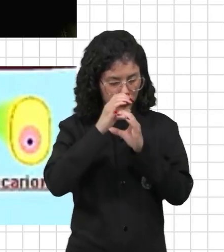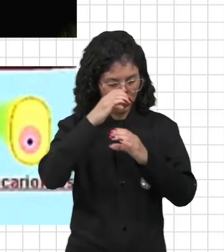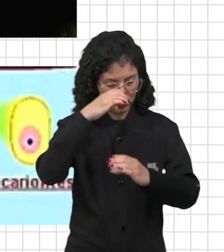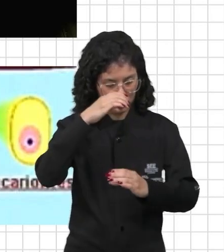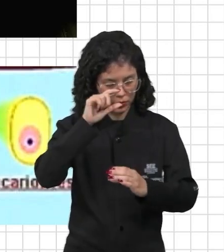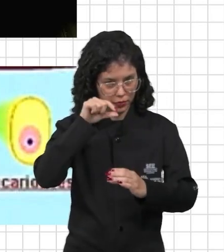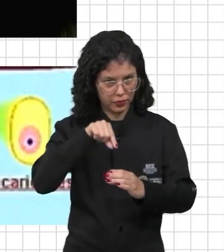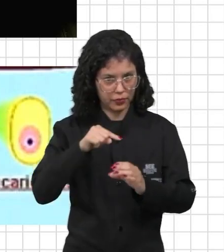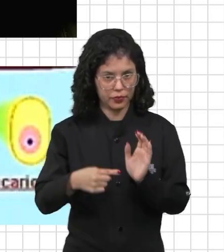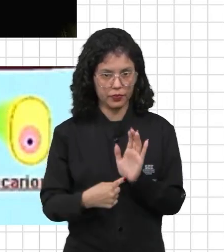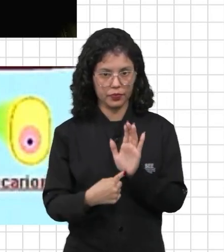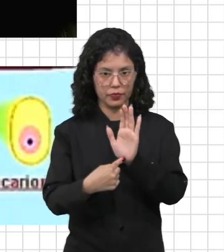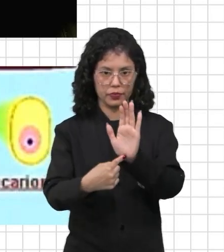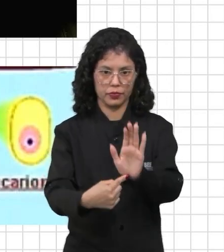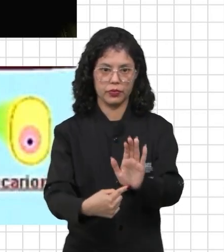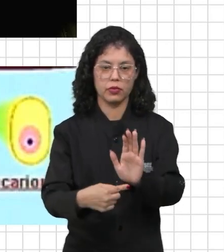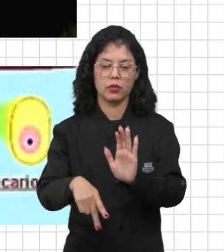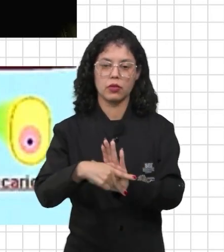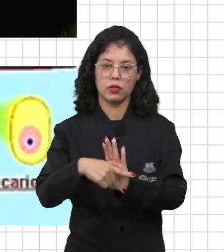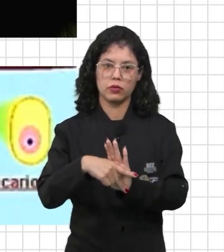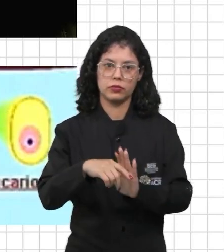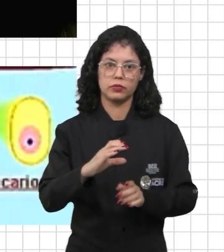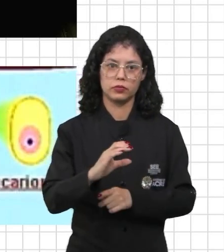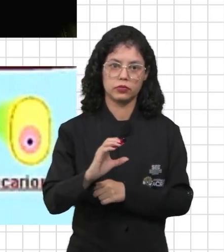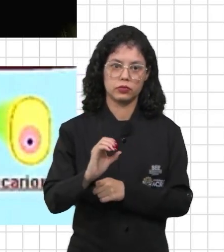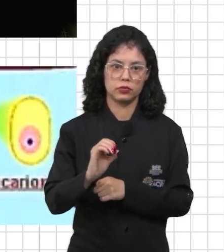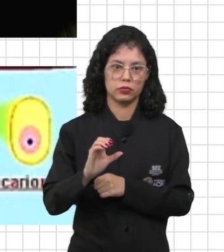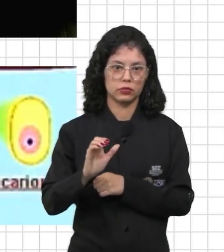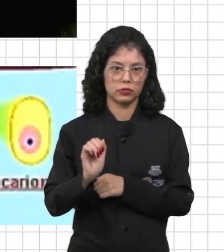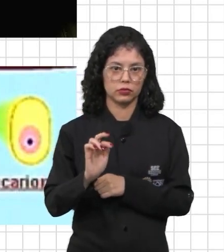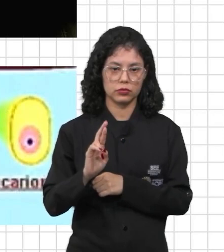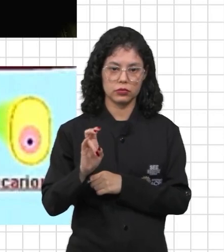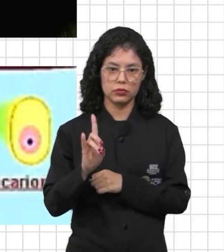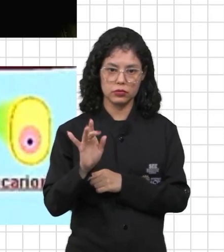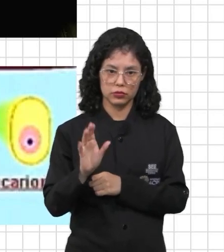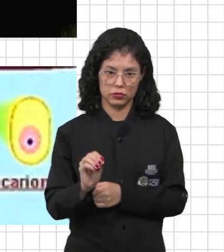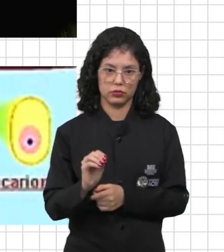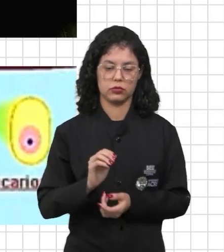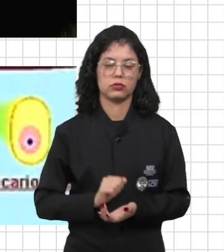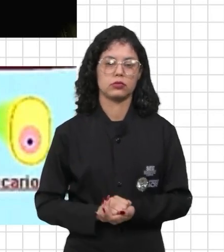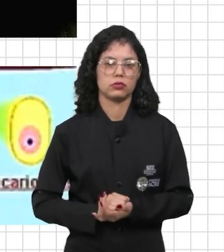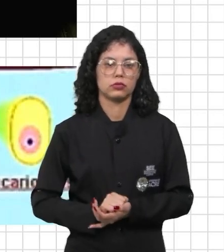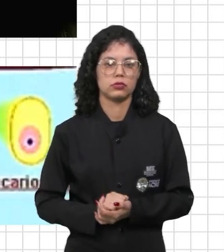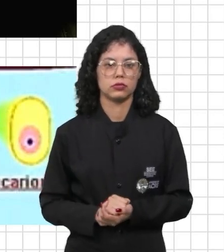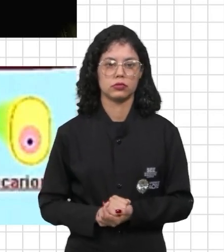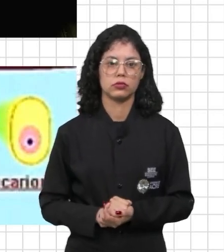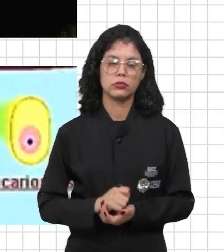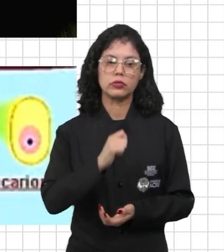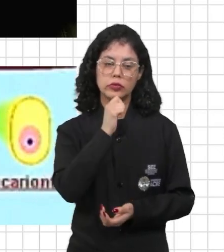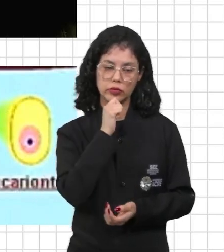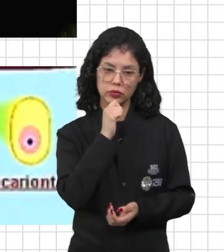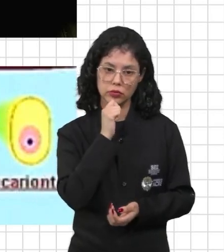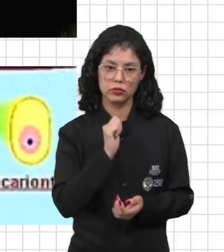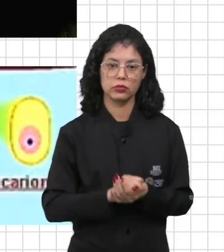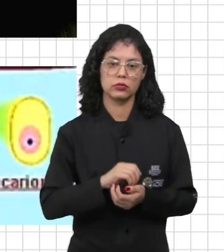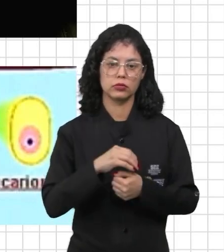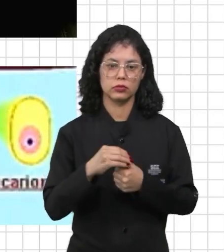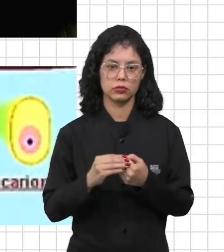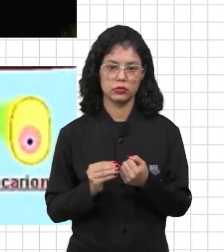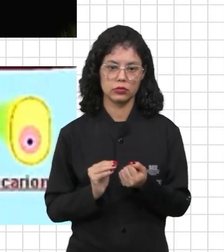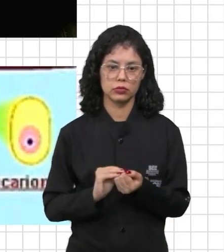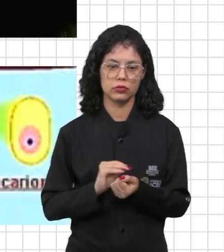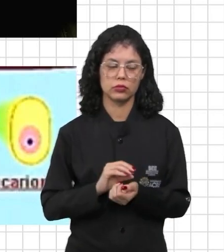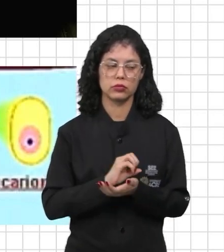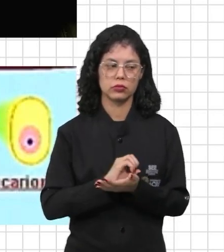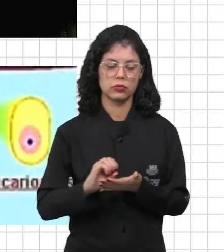um aminoácido, de uma proteína, de um coacervado. E a partir, então, desse coacervado, dessas moléculas orgânicas,